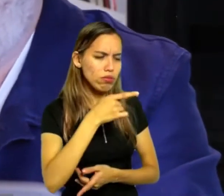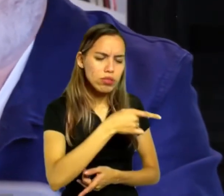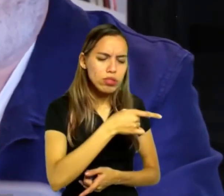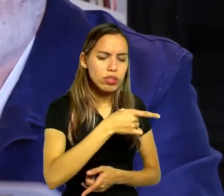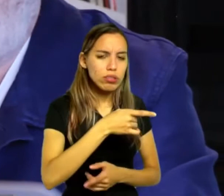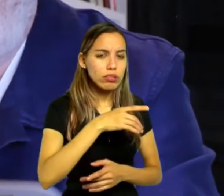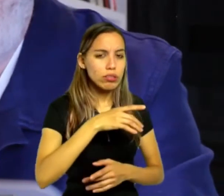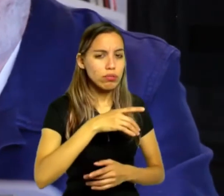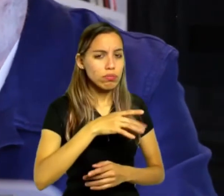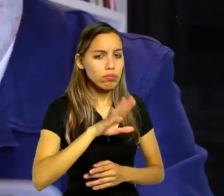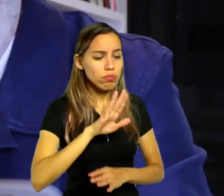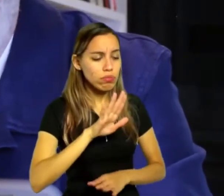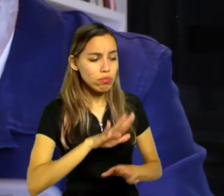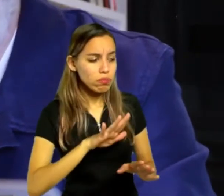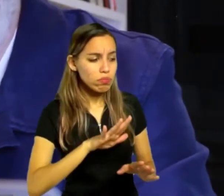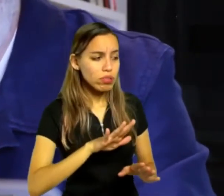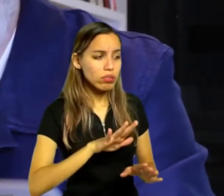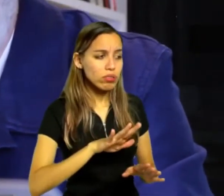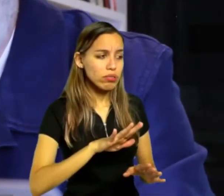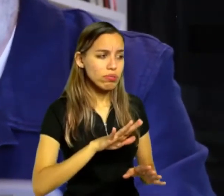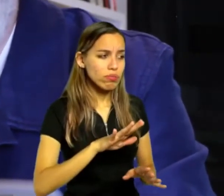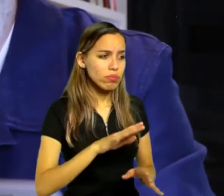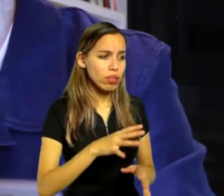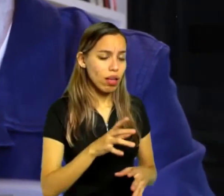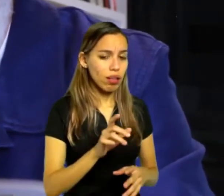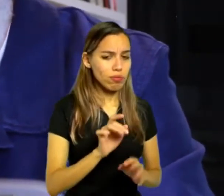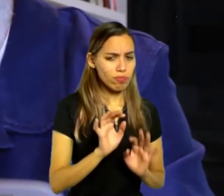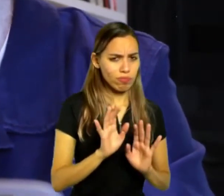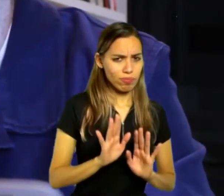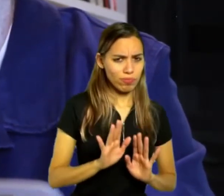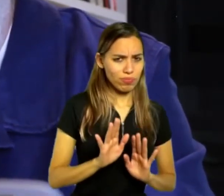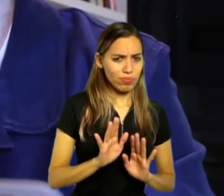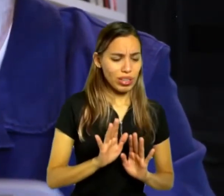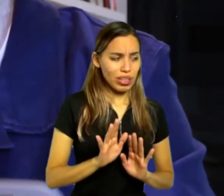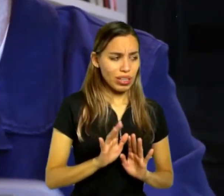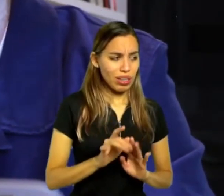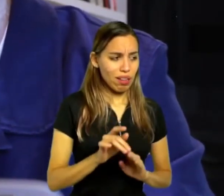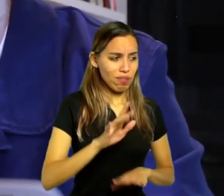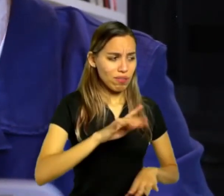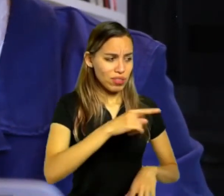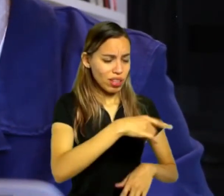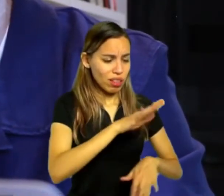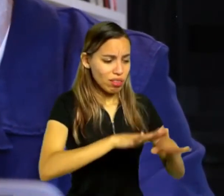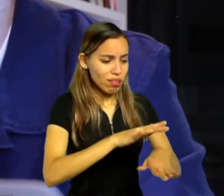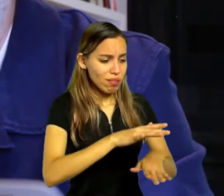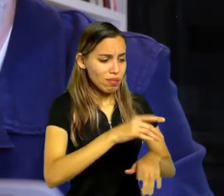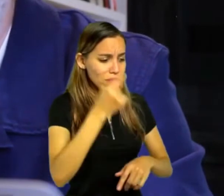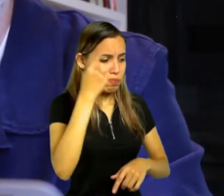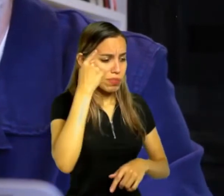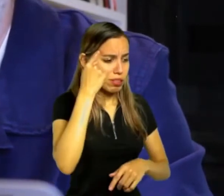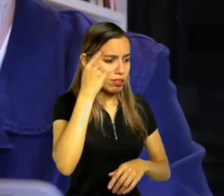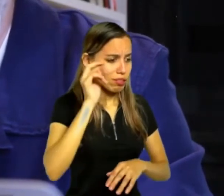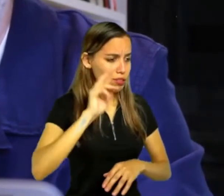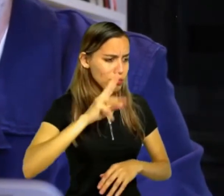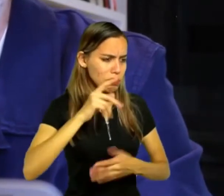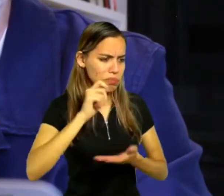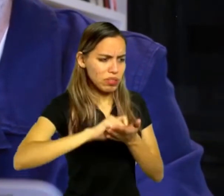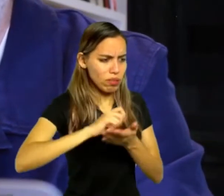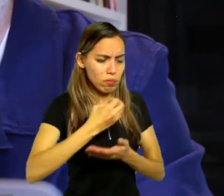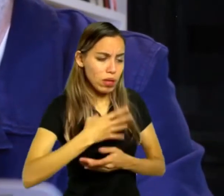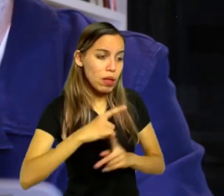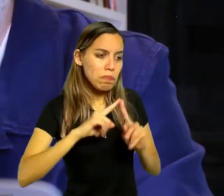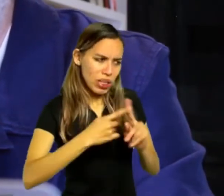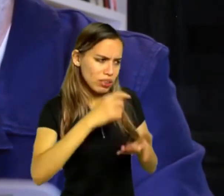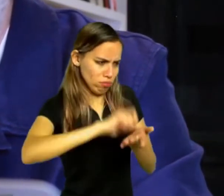permite umas reticências com relação a isso. Qual que é o segredo de escrever tão bem? Olha, eu